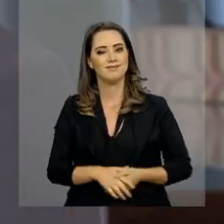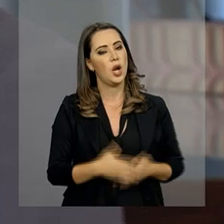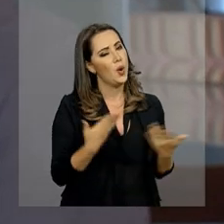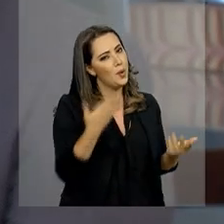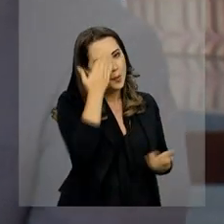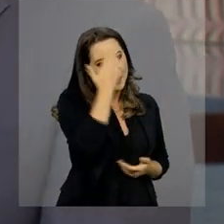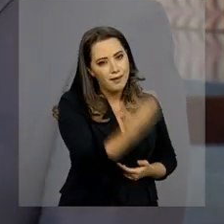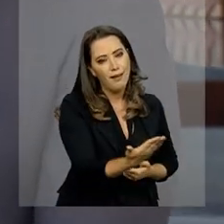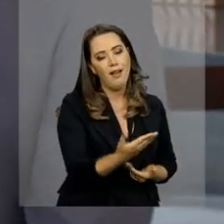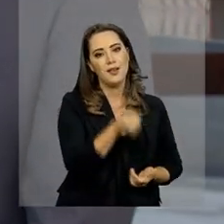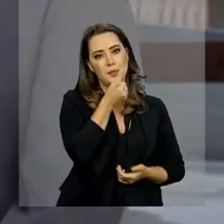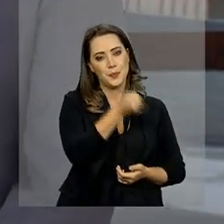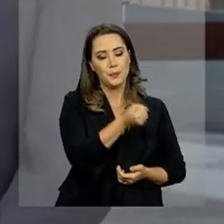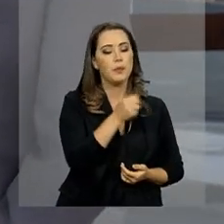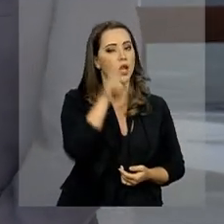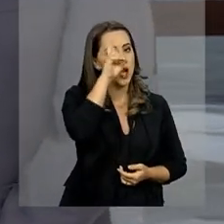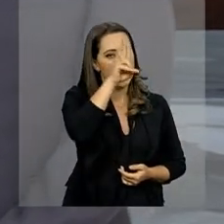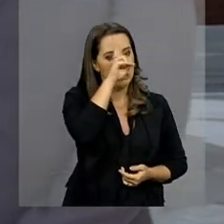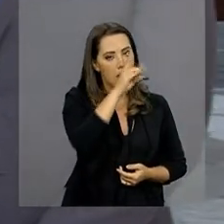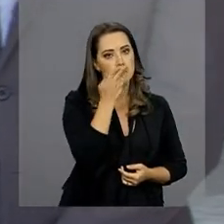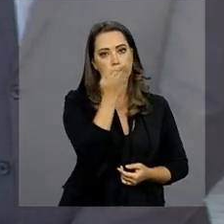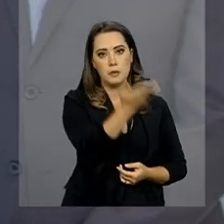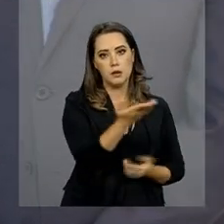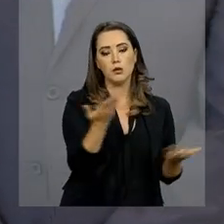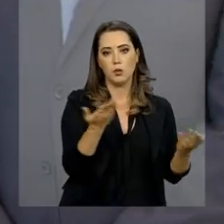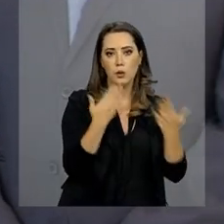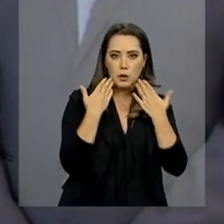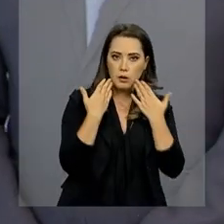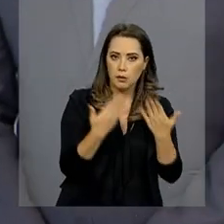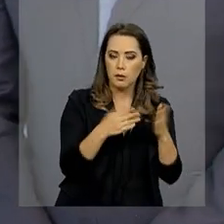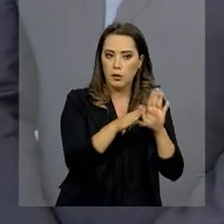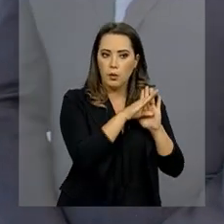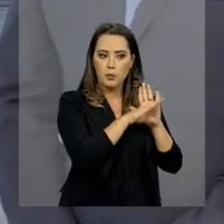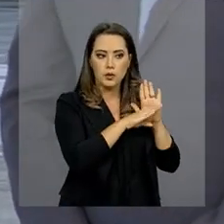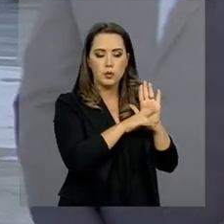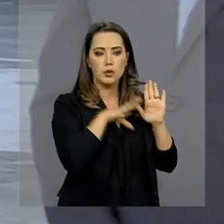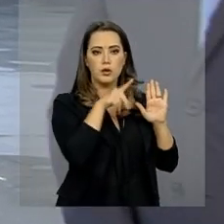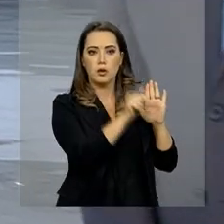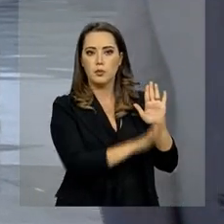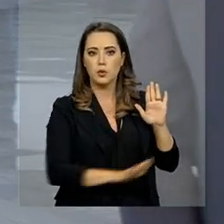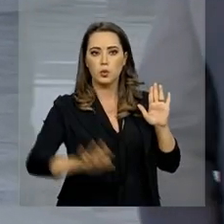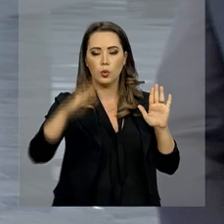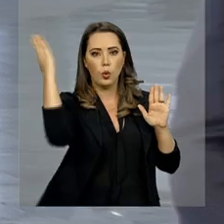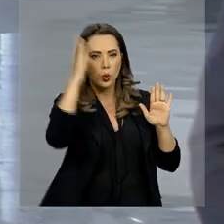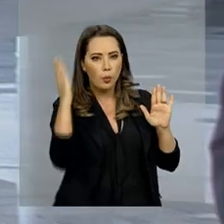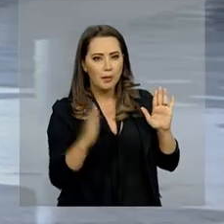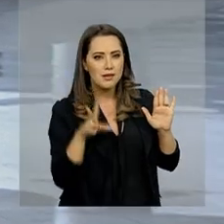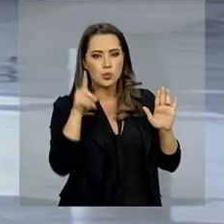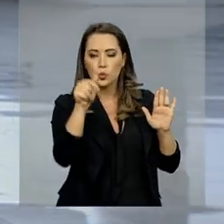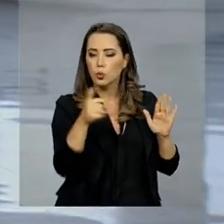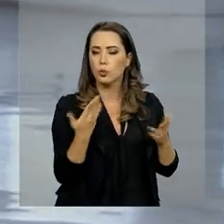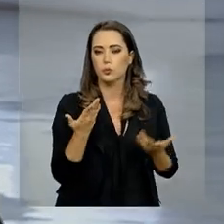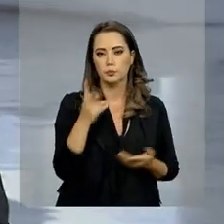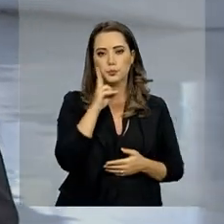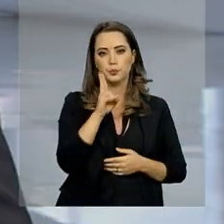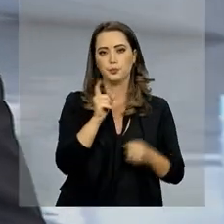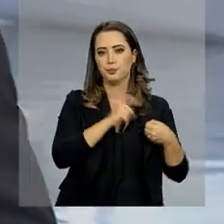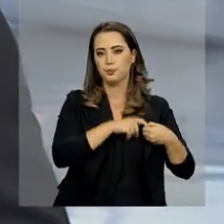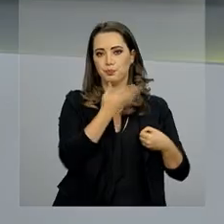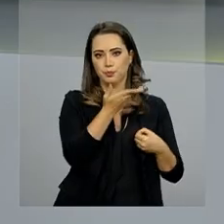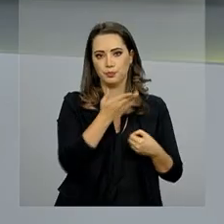secretário lembrando alexandra que o programa atua em todo o território nacional eu voto com